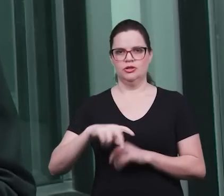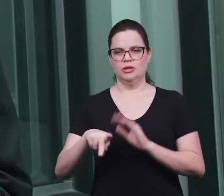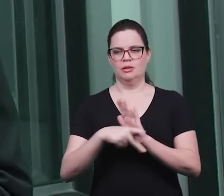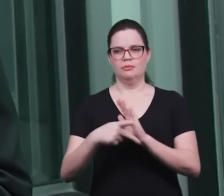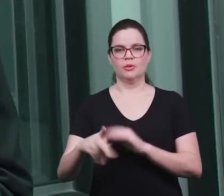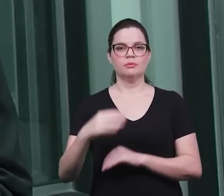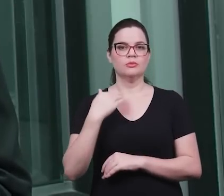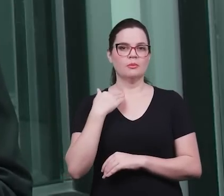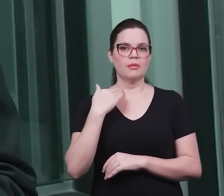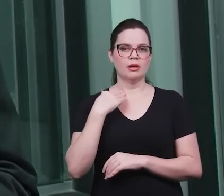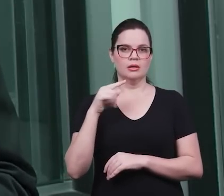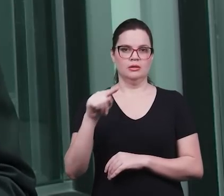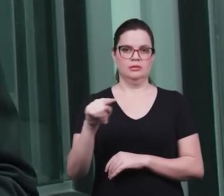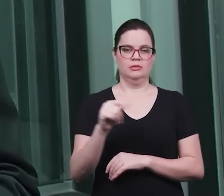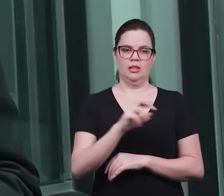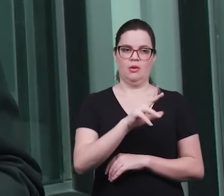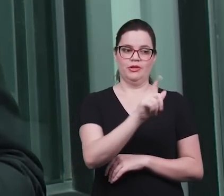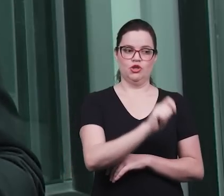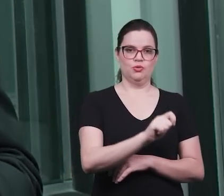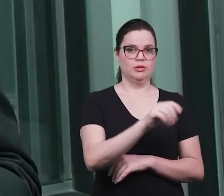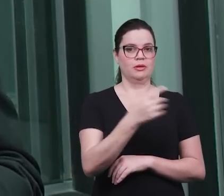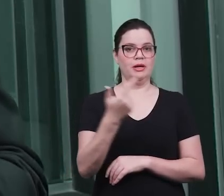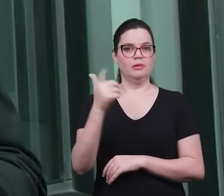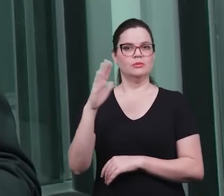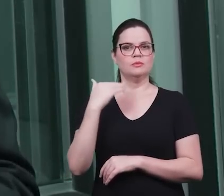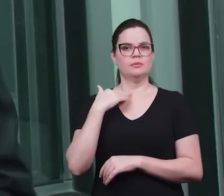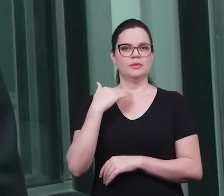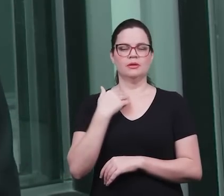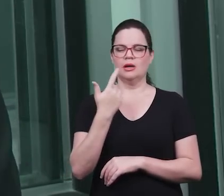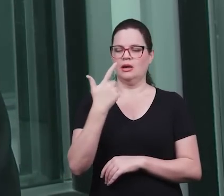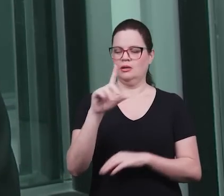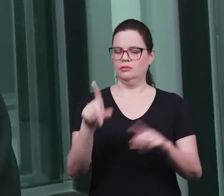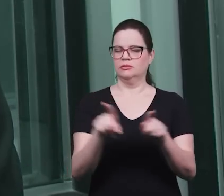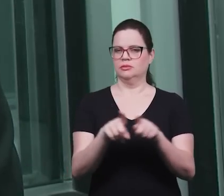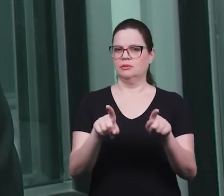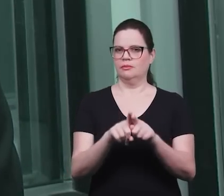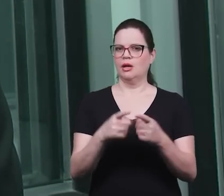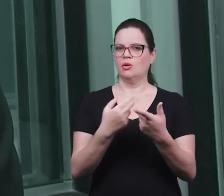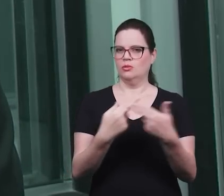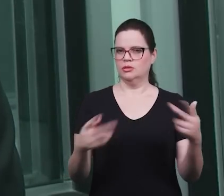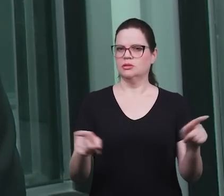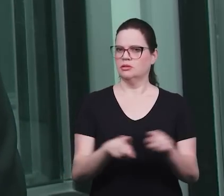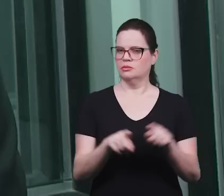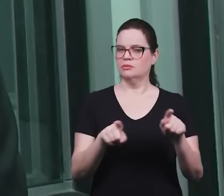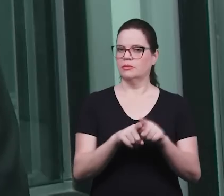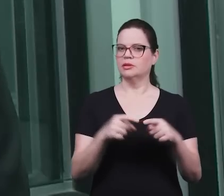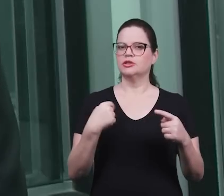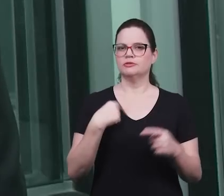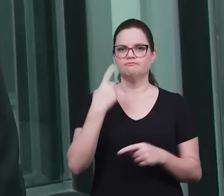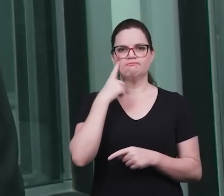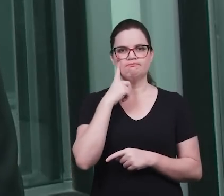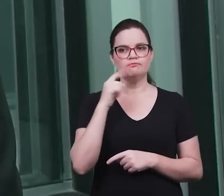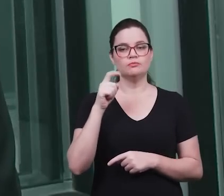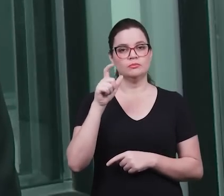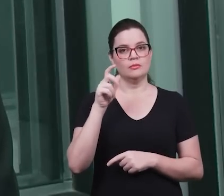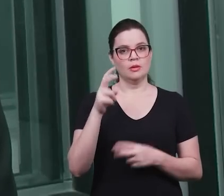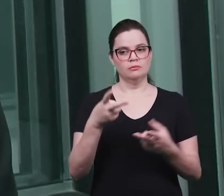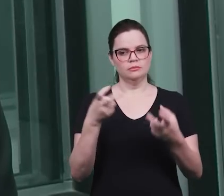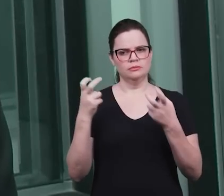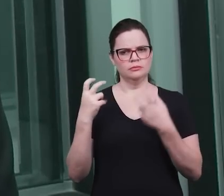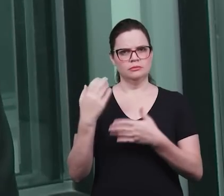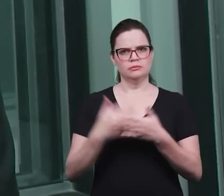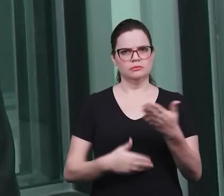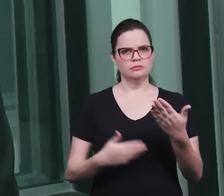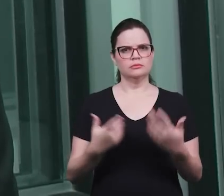também vamos dizer assim, é um outro ponto bastante questionável, e que as pessoas estão vendo que também era